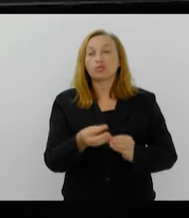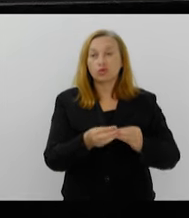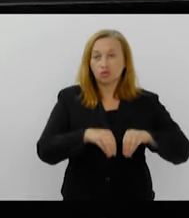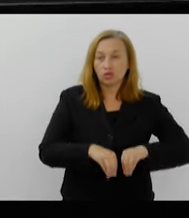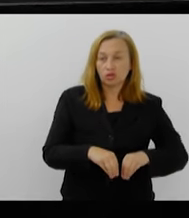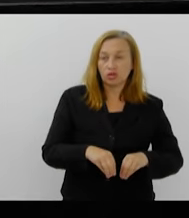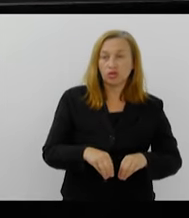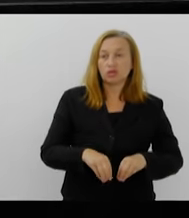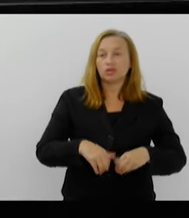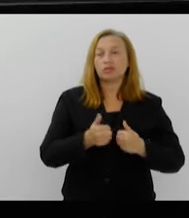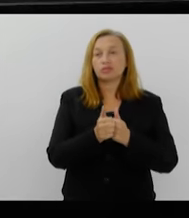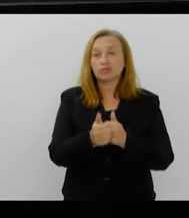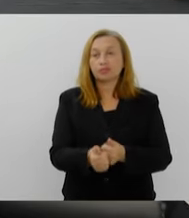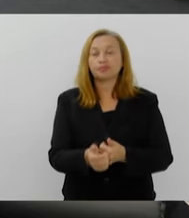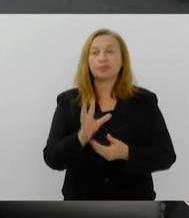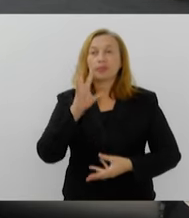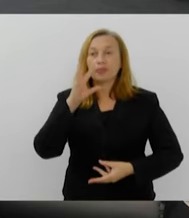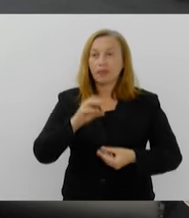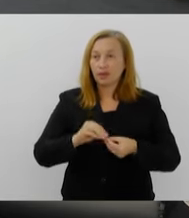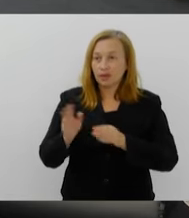sentido.